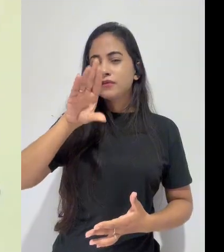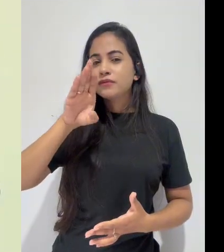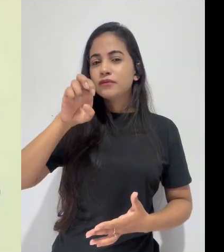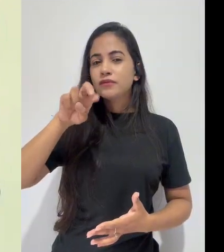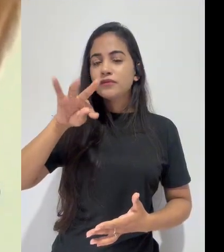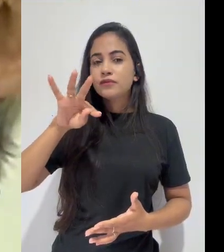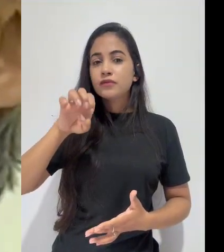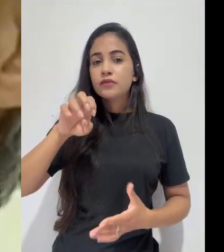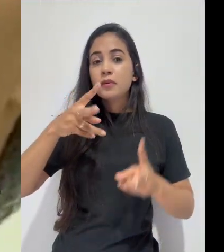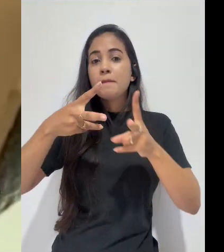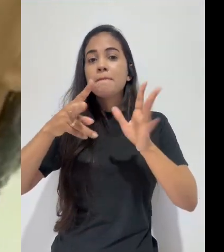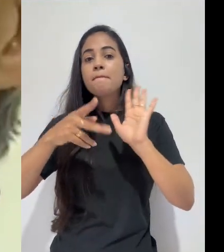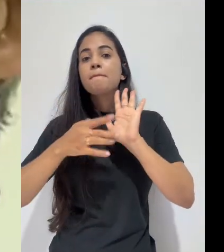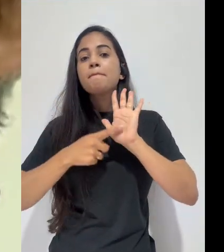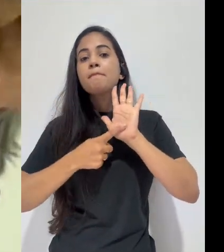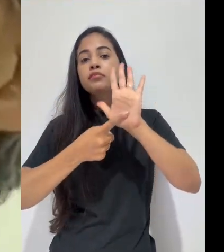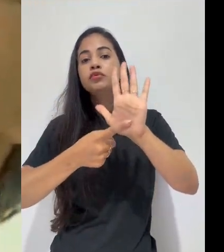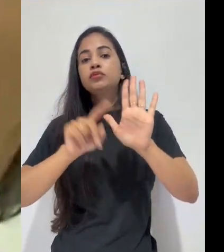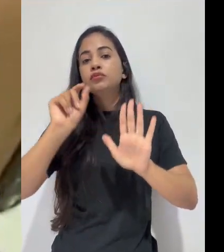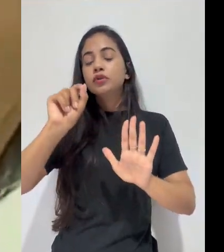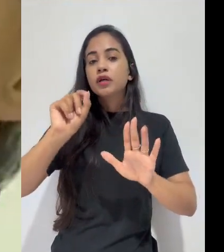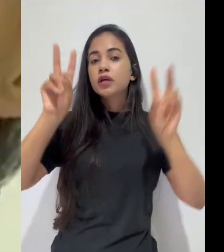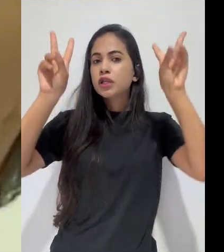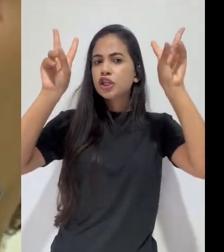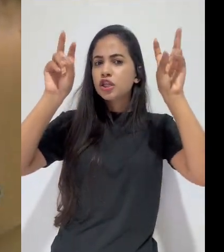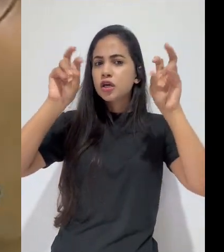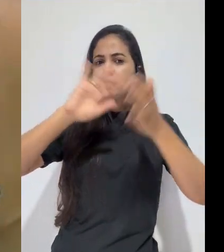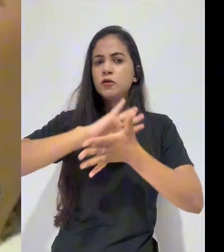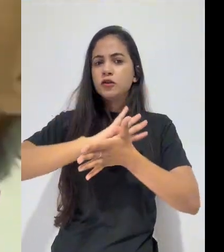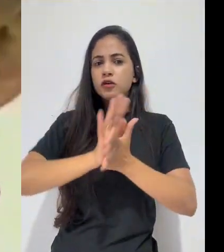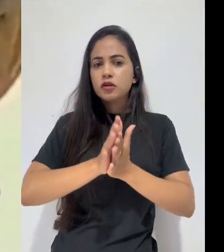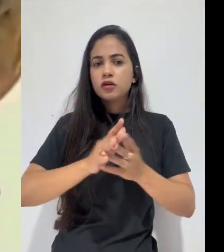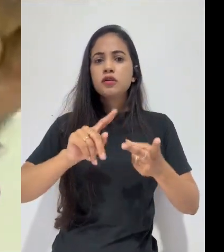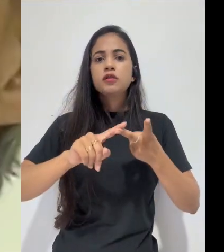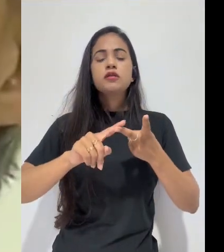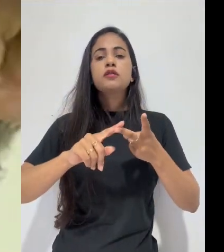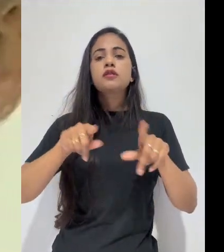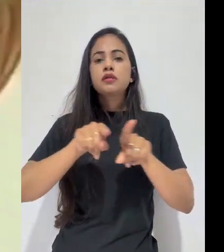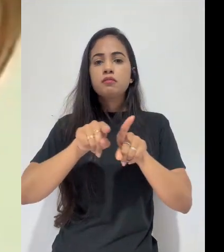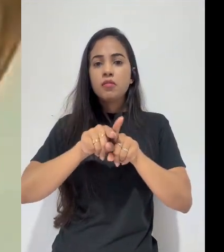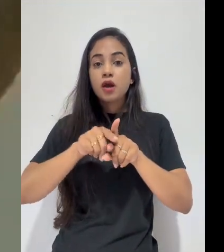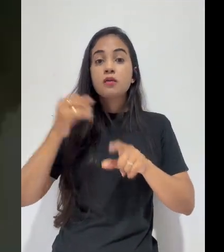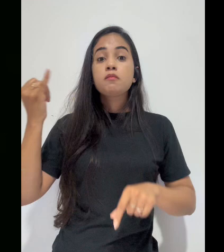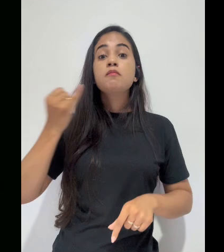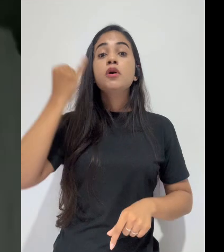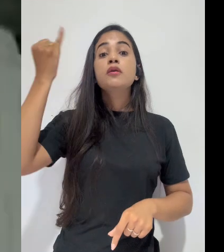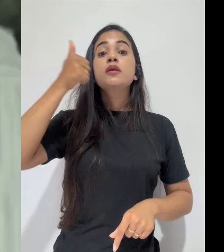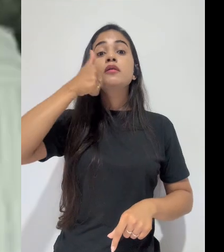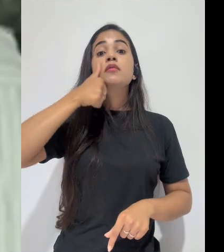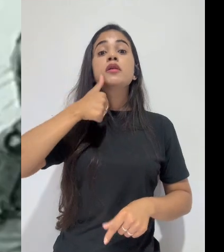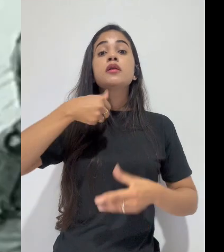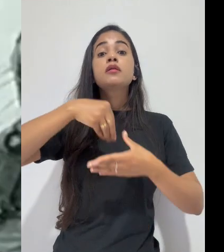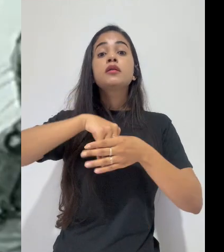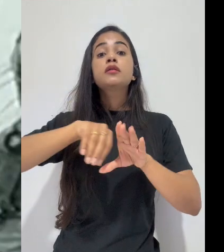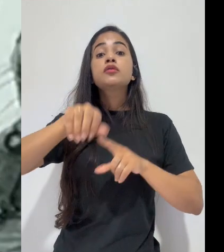movimento sindical colocar na sua agenda temas como o racismo, temas como a questão do negro, a questão da mulher.